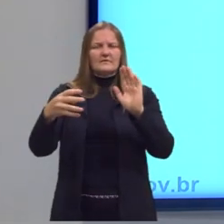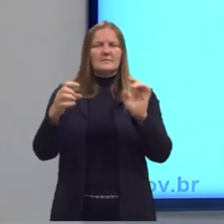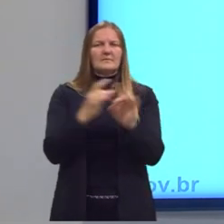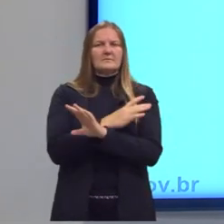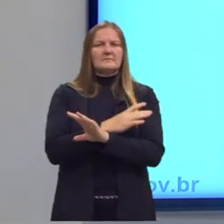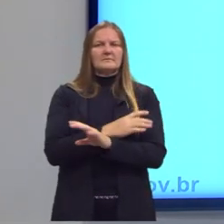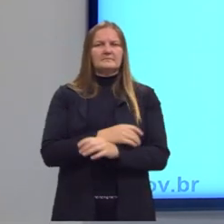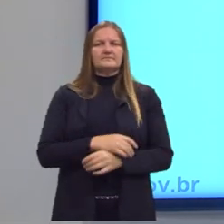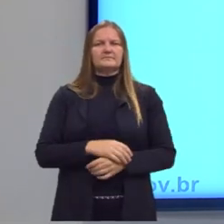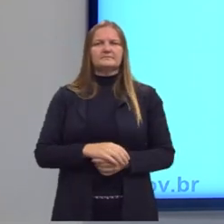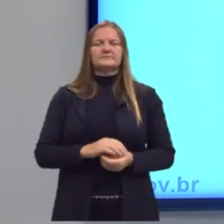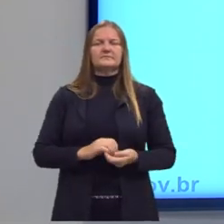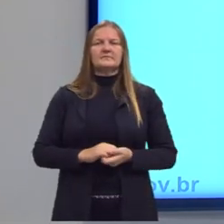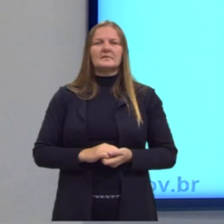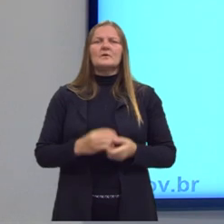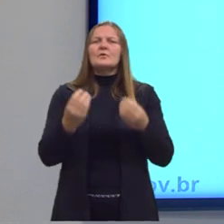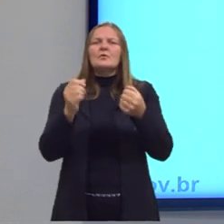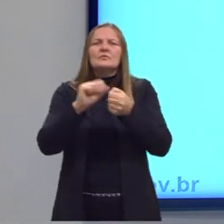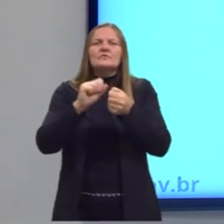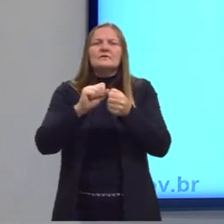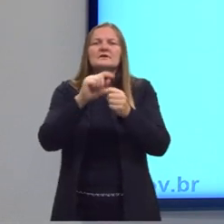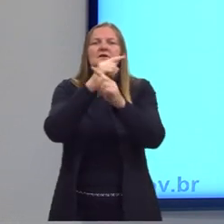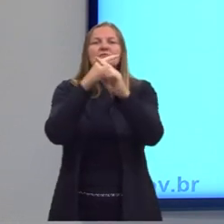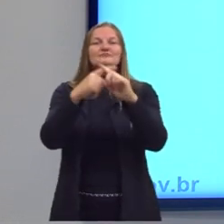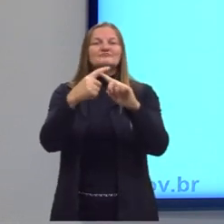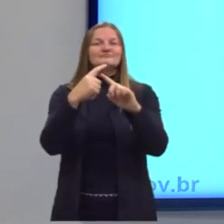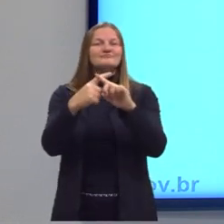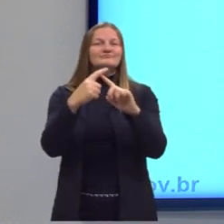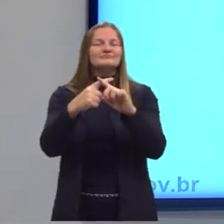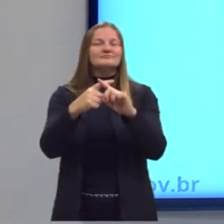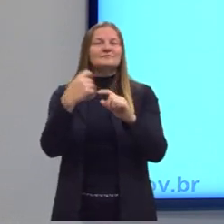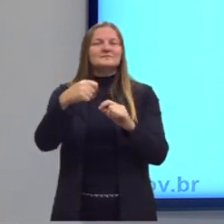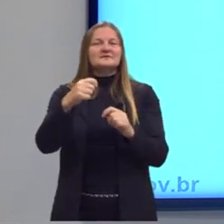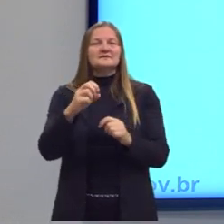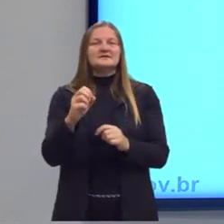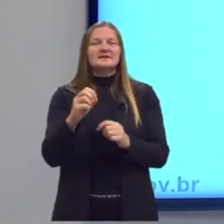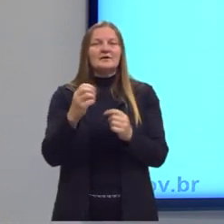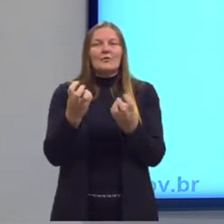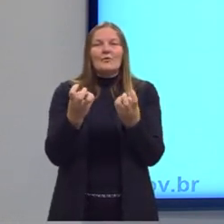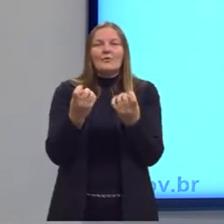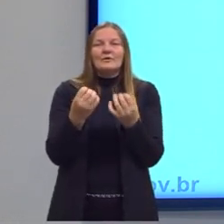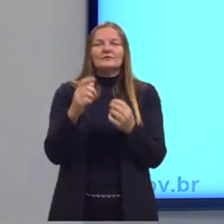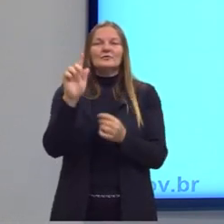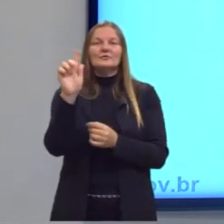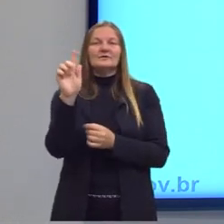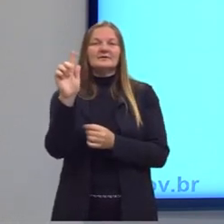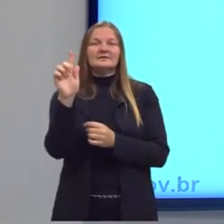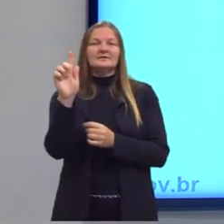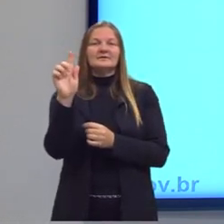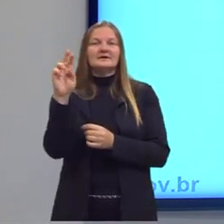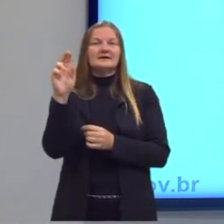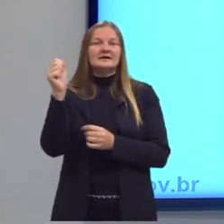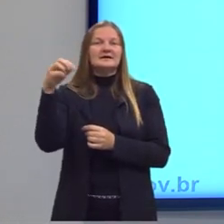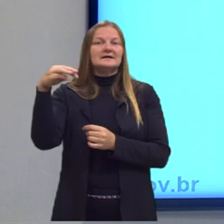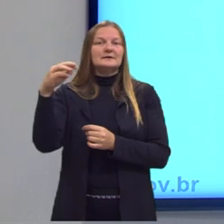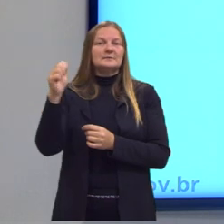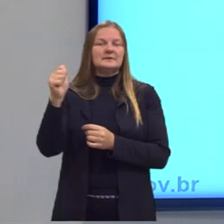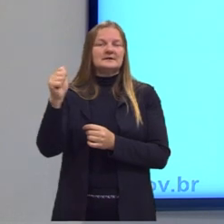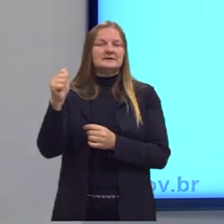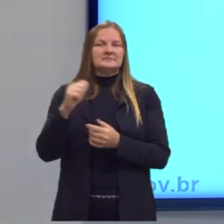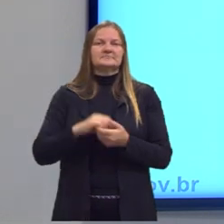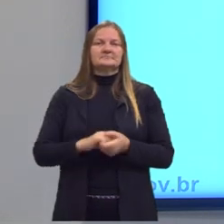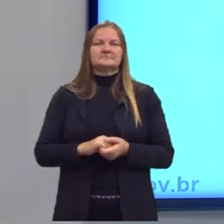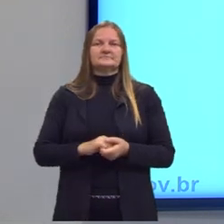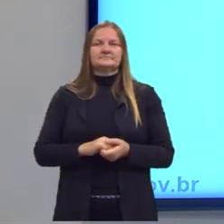dois moldes de Ferro eu tenho 56 Então eu tenho que multiplicar esse valor porque a gente tá falando em gramas A 160 g